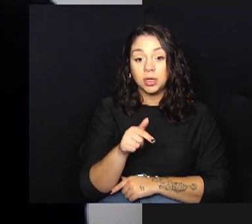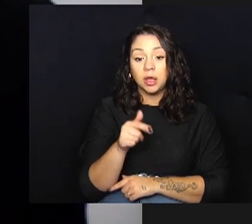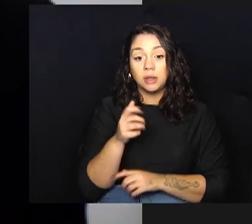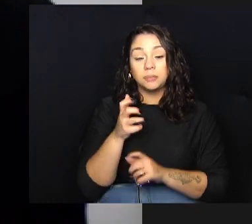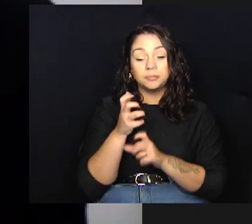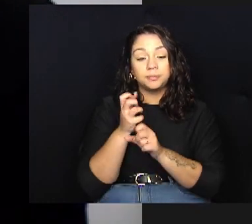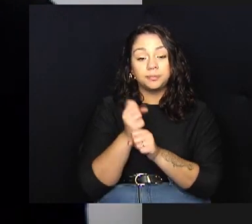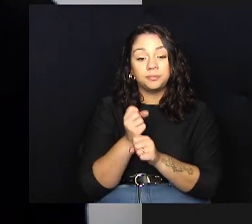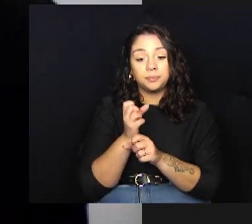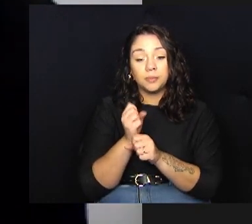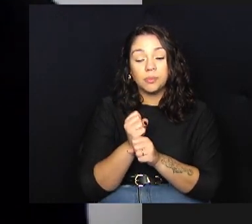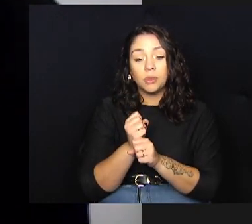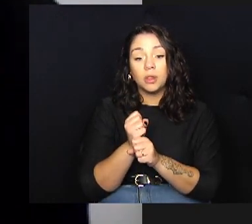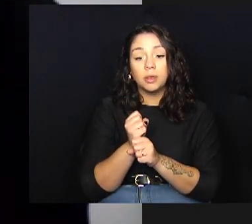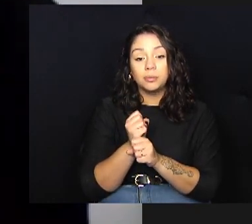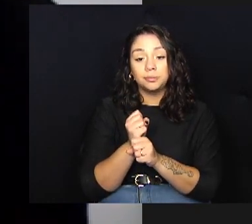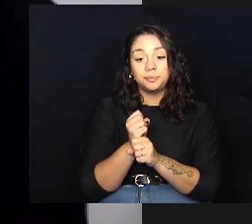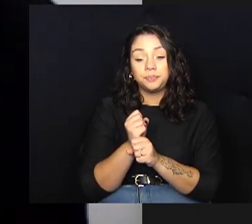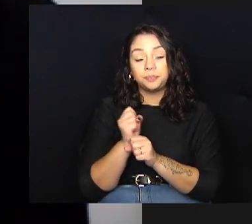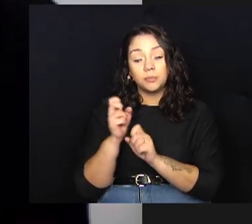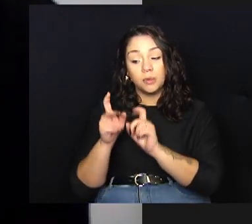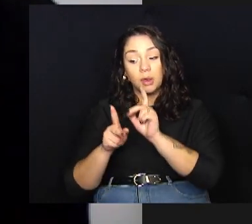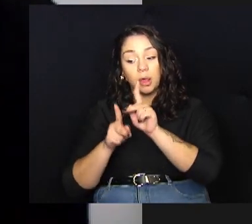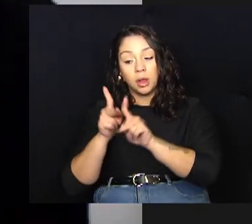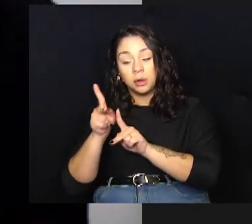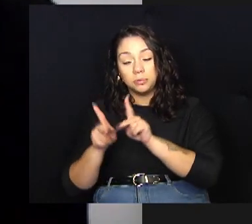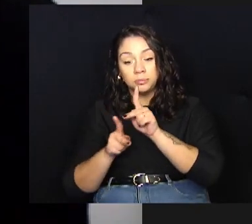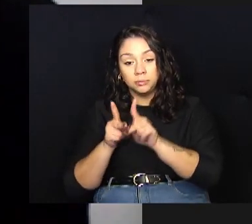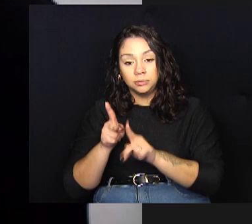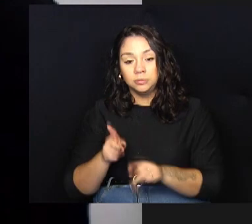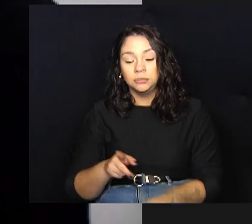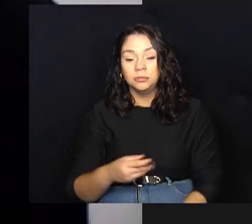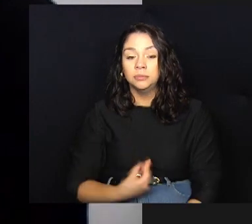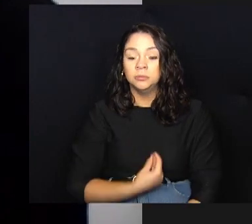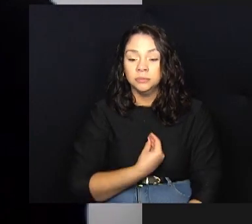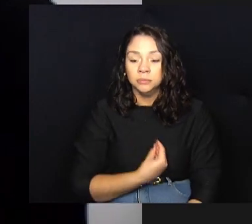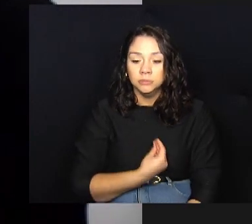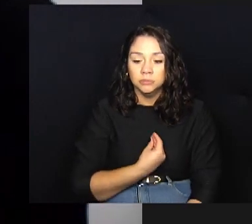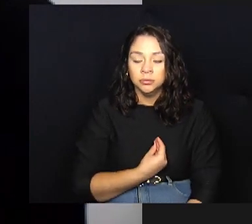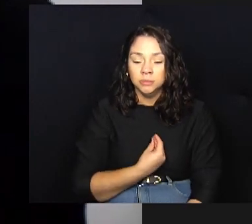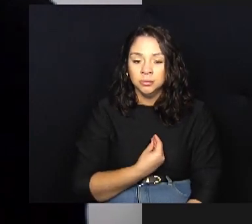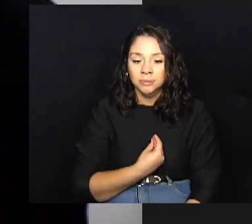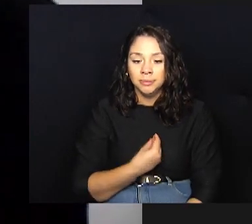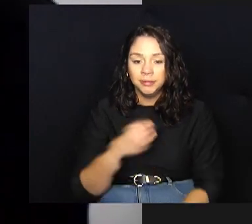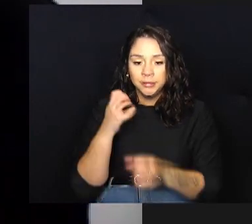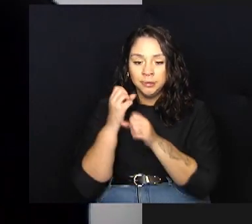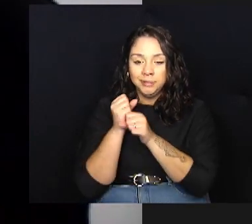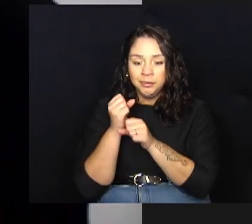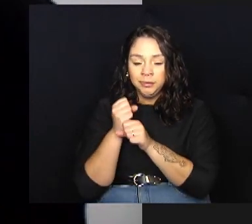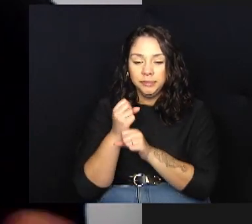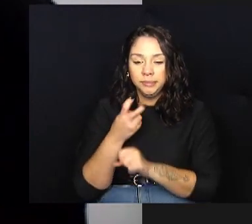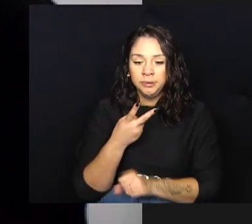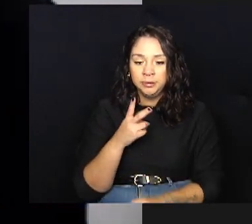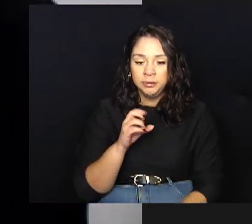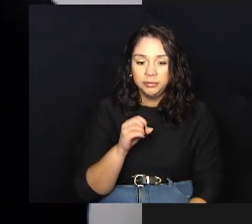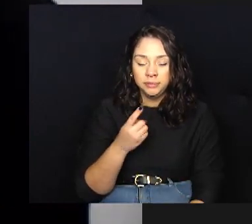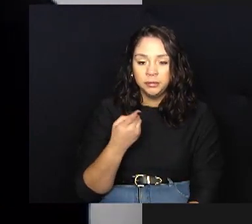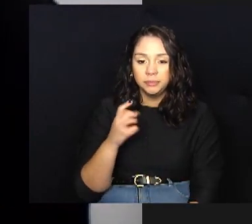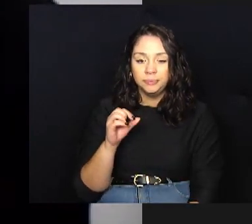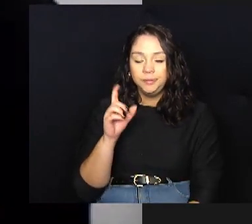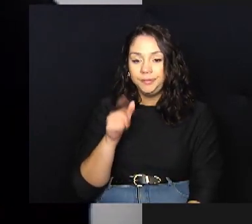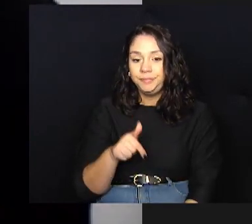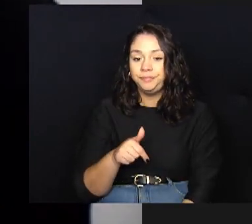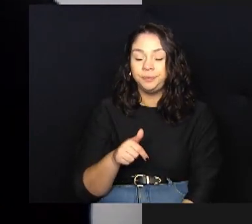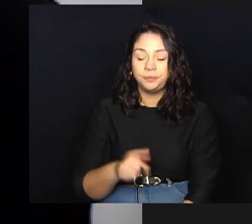entre a população é que existia que foi contada no centro de 2010 que era da ordem